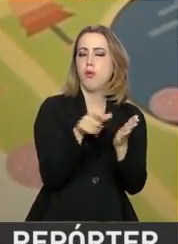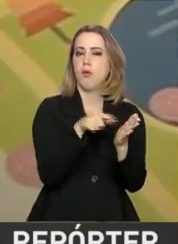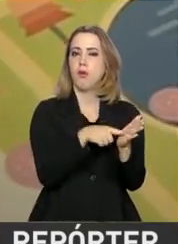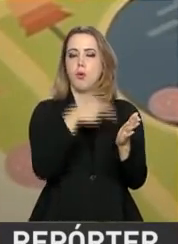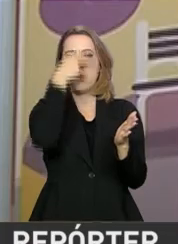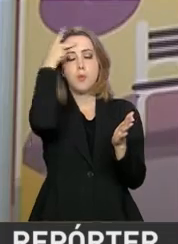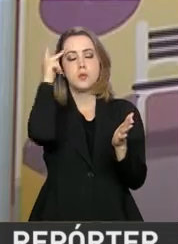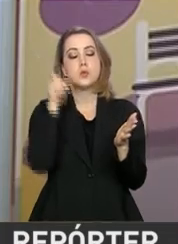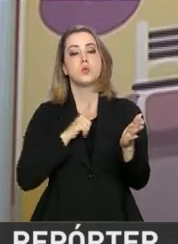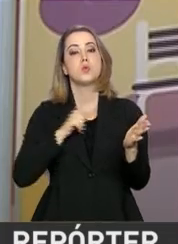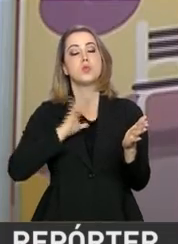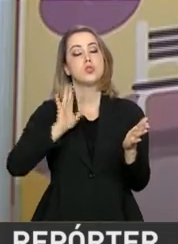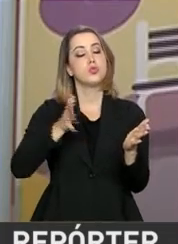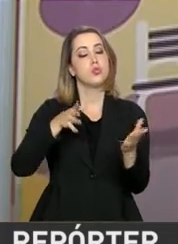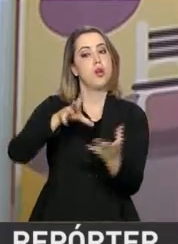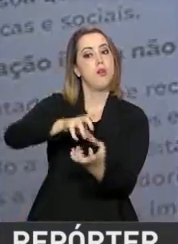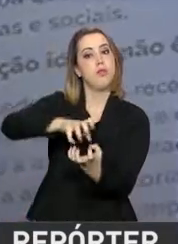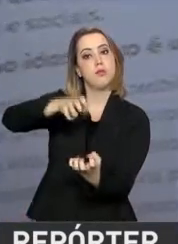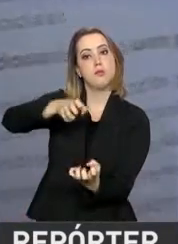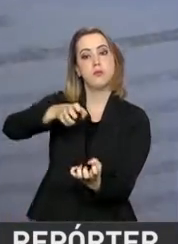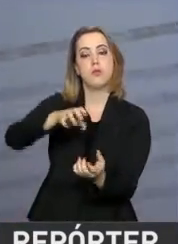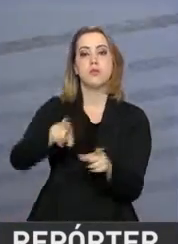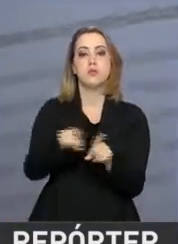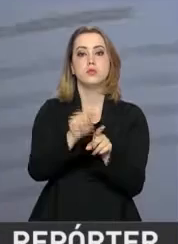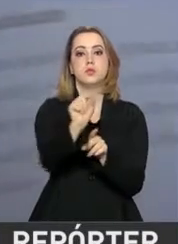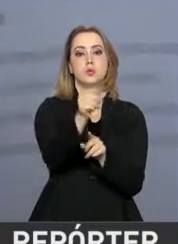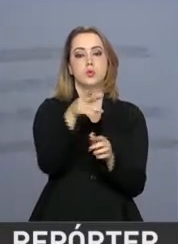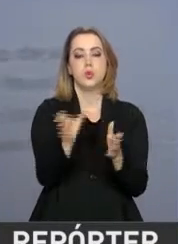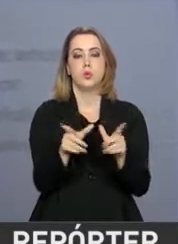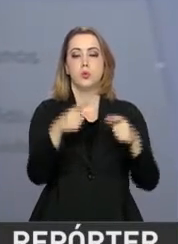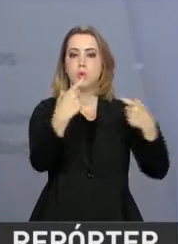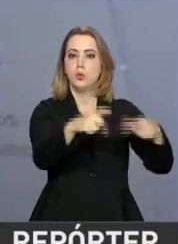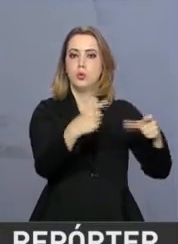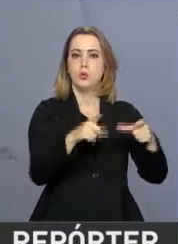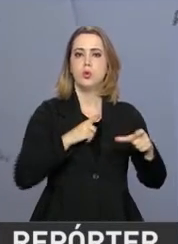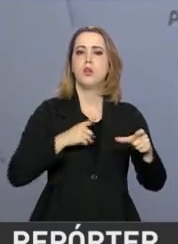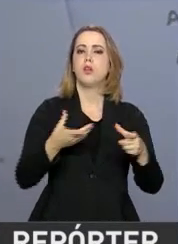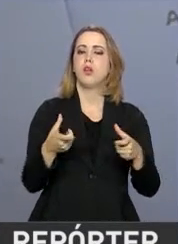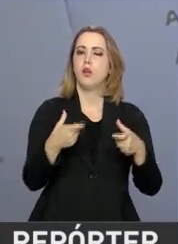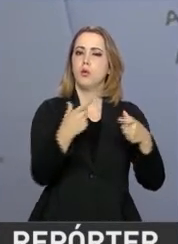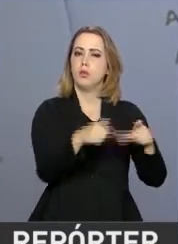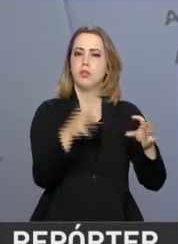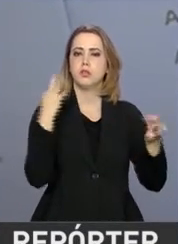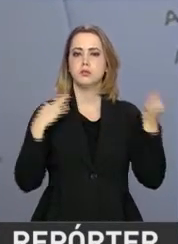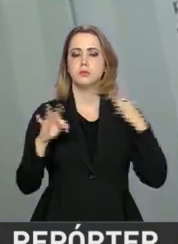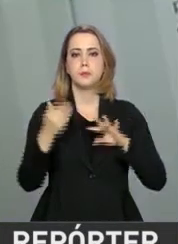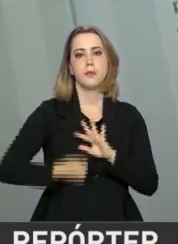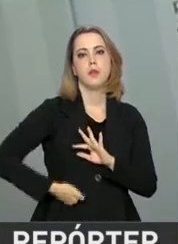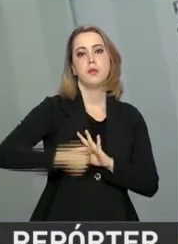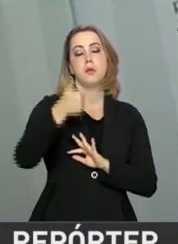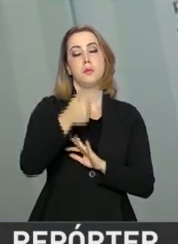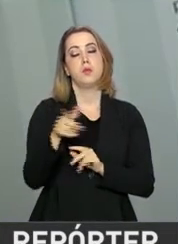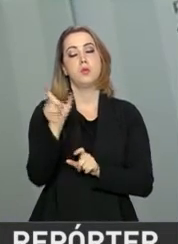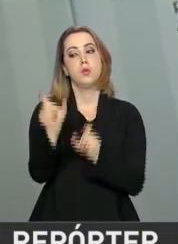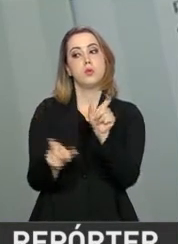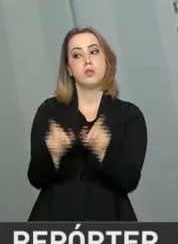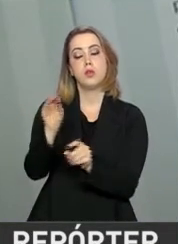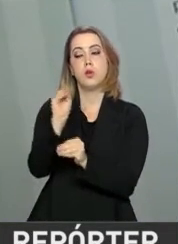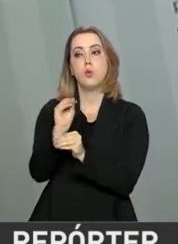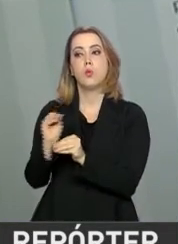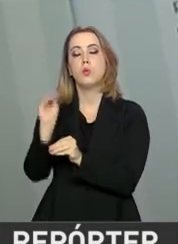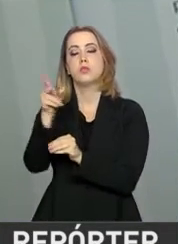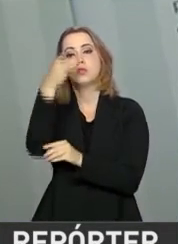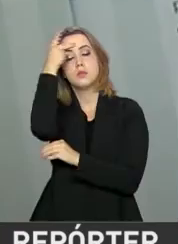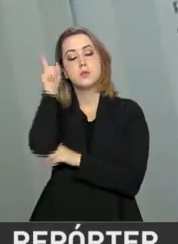idoso é uma publicação voltada para estabelecimentos turísticos com foco em melhorar o atendimento para este